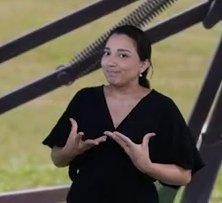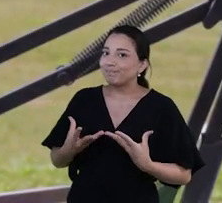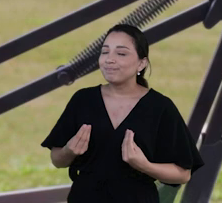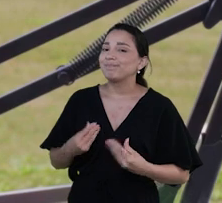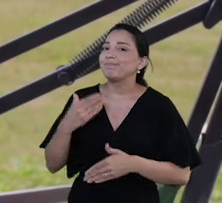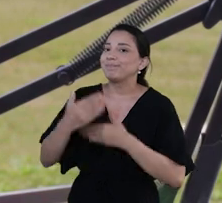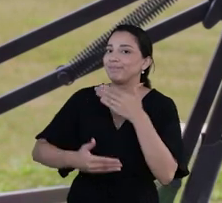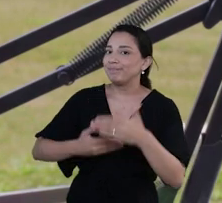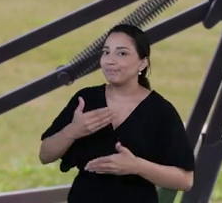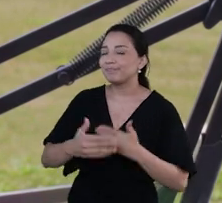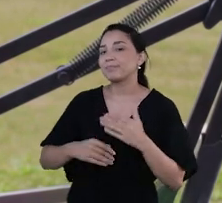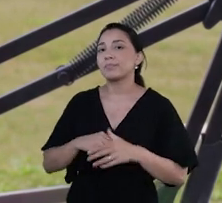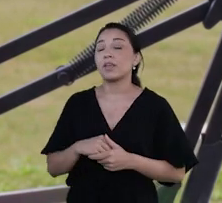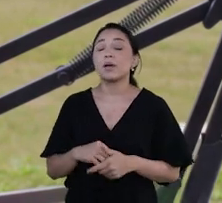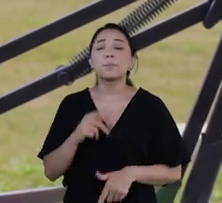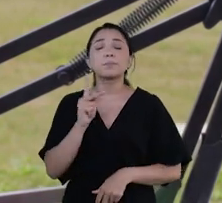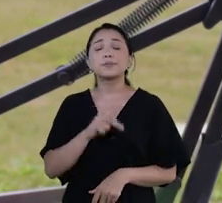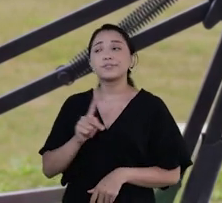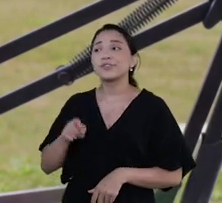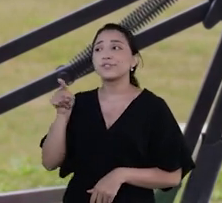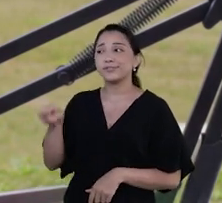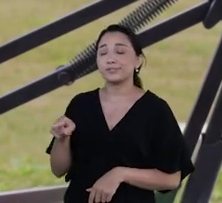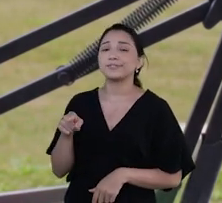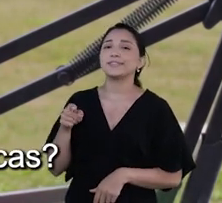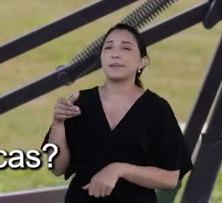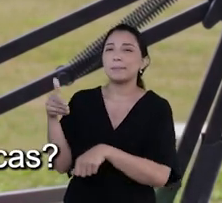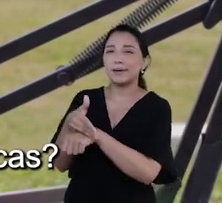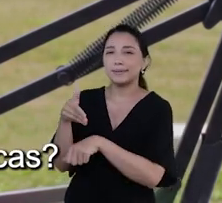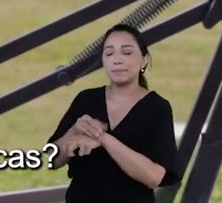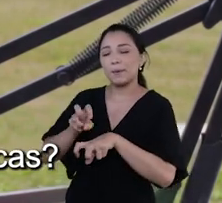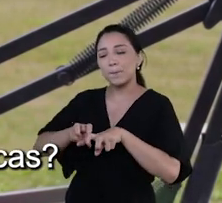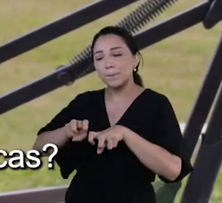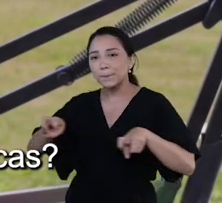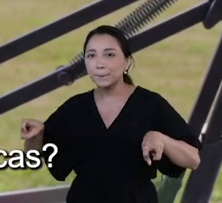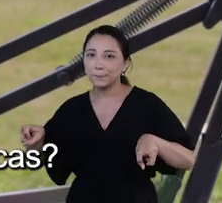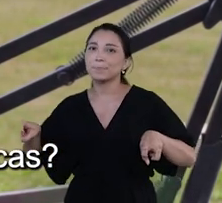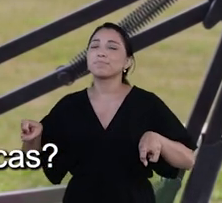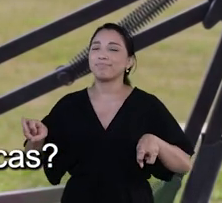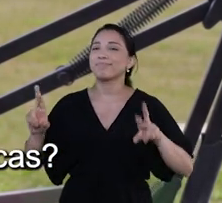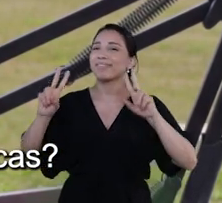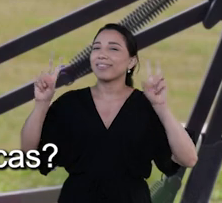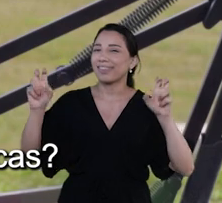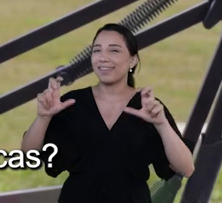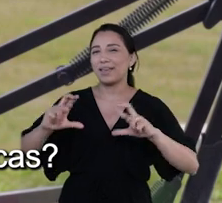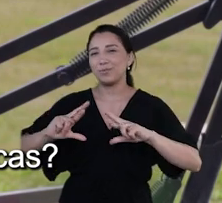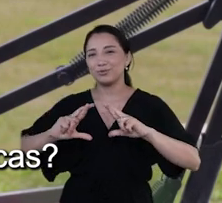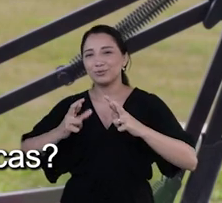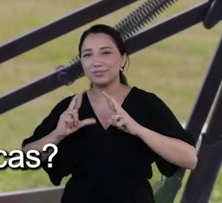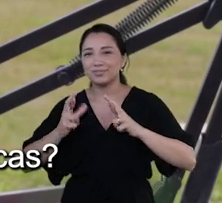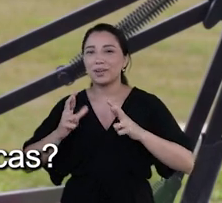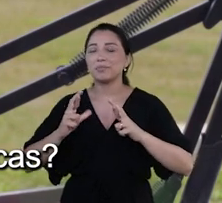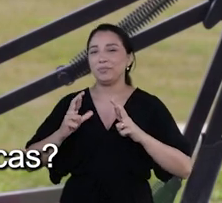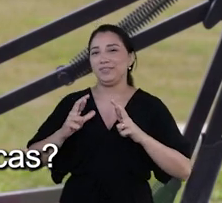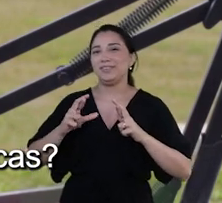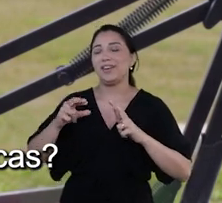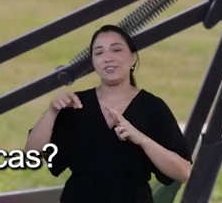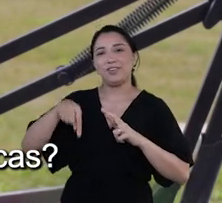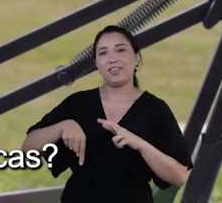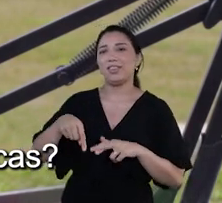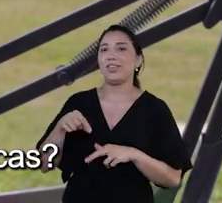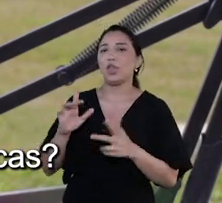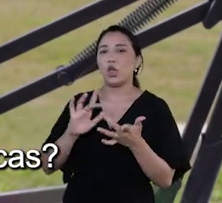Professor eh o senhor vai participar de uma mesa sobre sustentabilidade isg aqui no conexões ifs e o que Senhor espera que